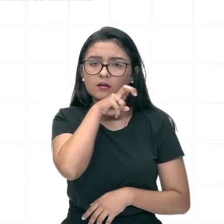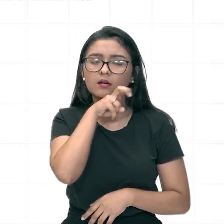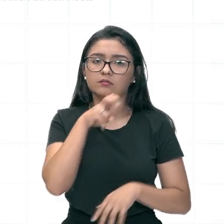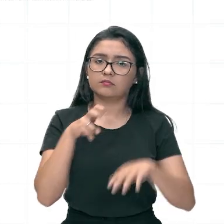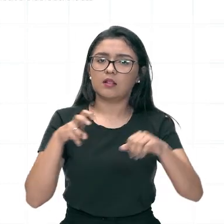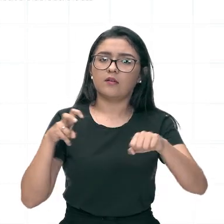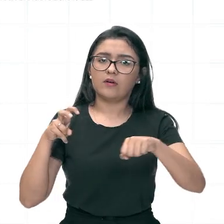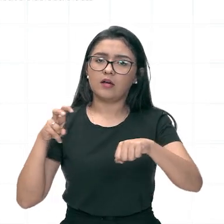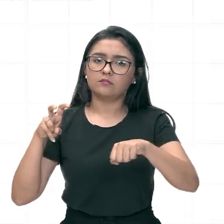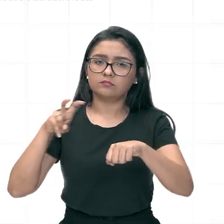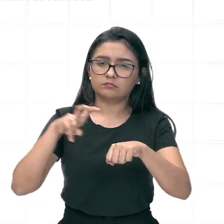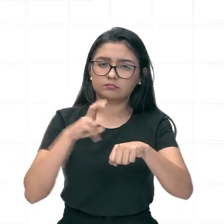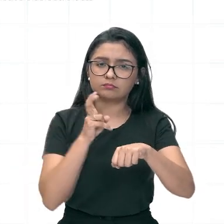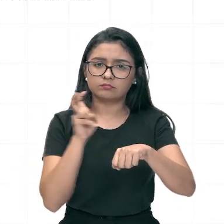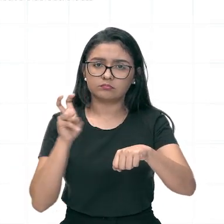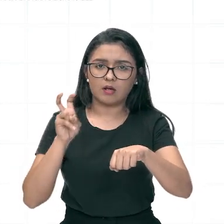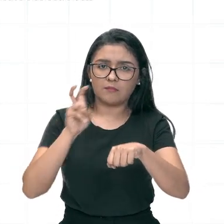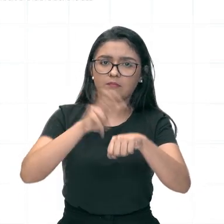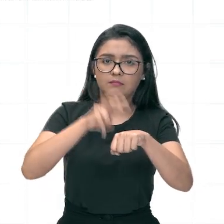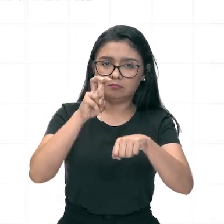um bote para tentar